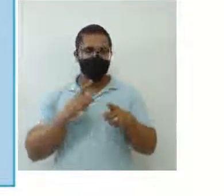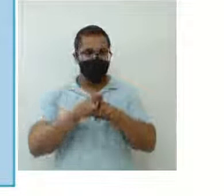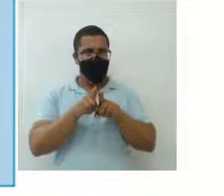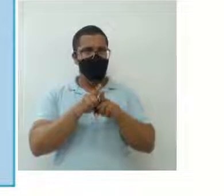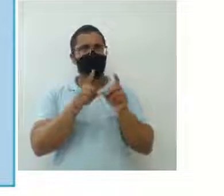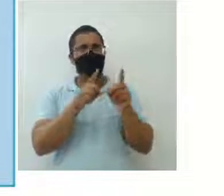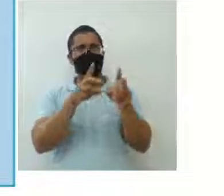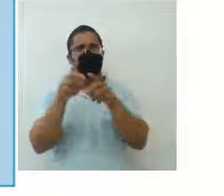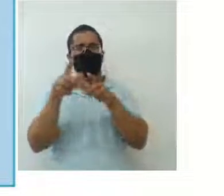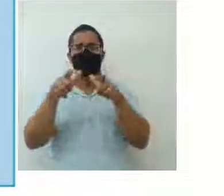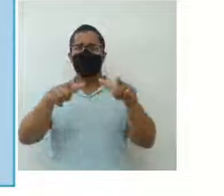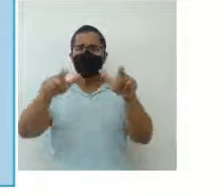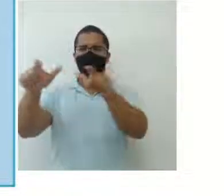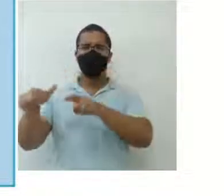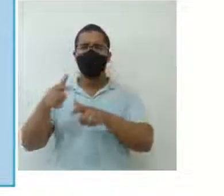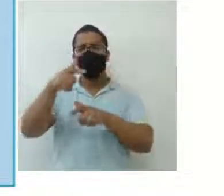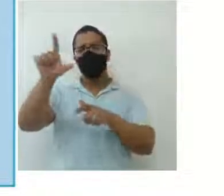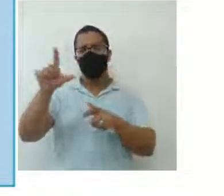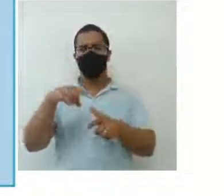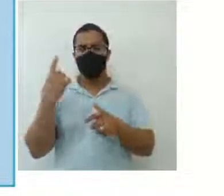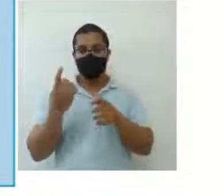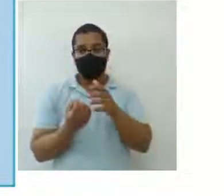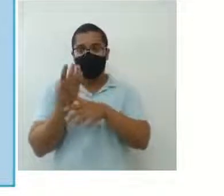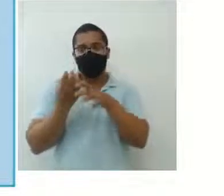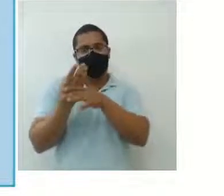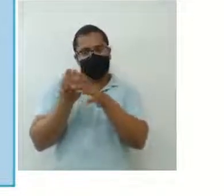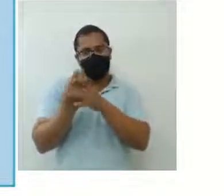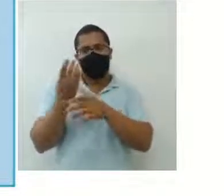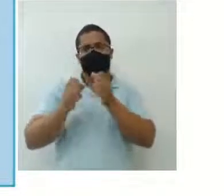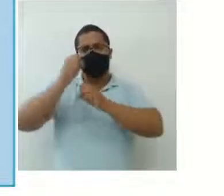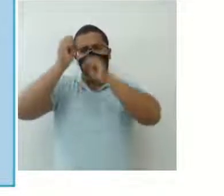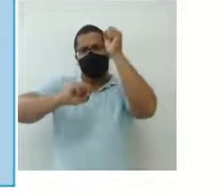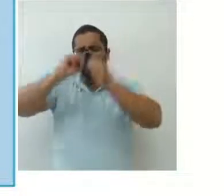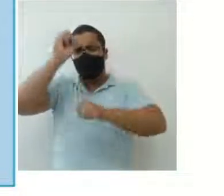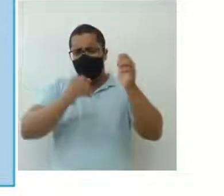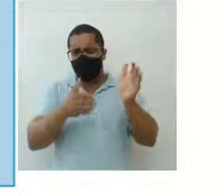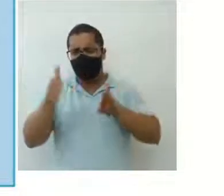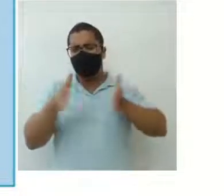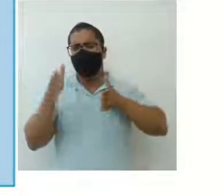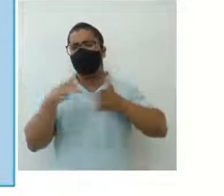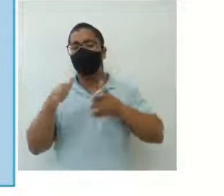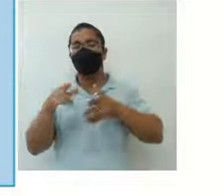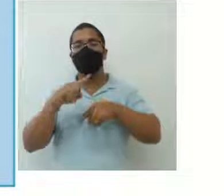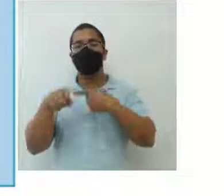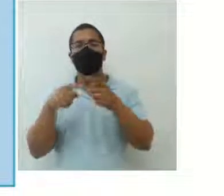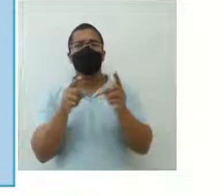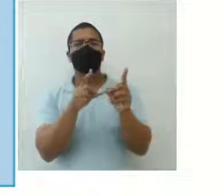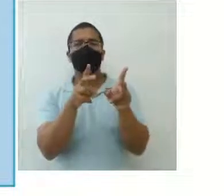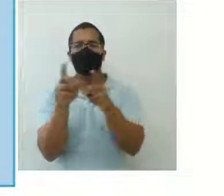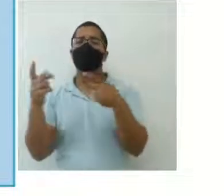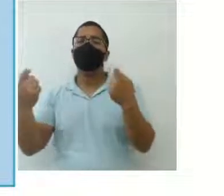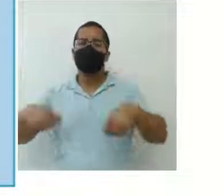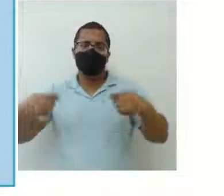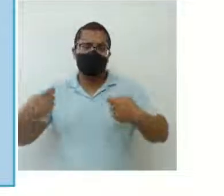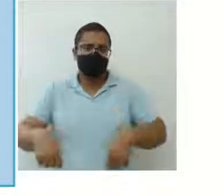mercados, consumidor, claro, a gente precisa quem está produzindo, né? Tem um excedente de produção,